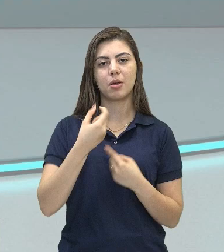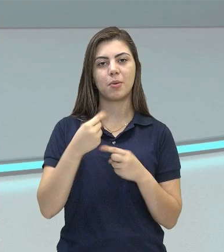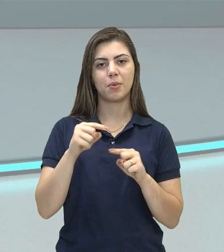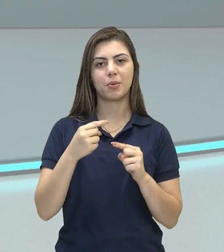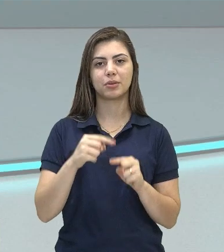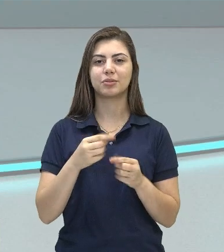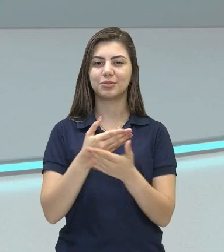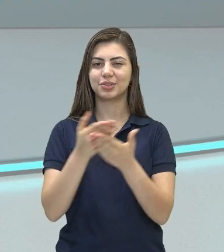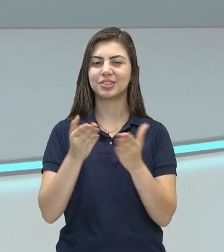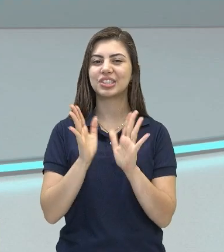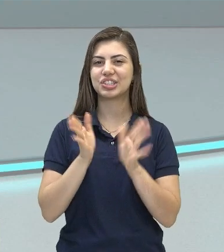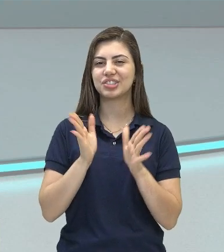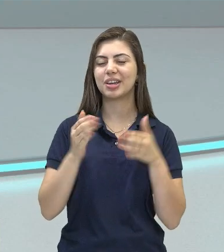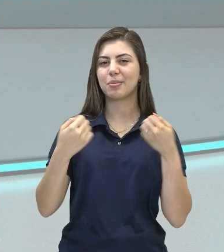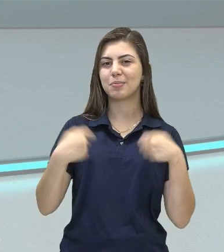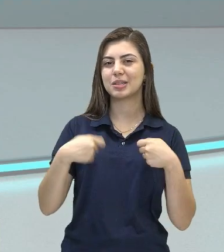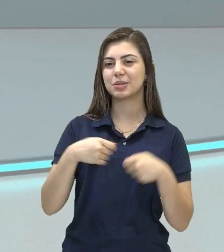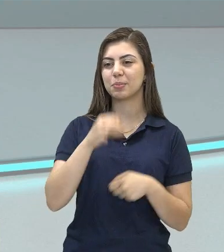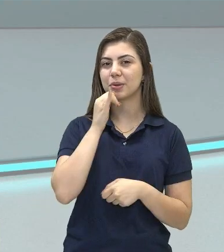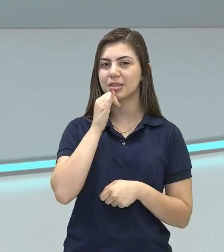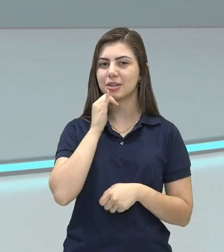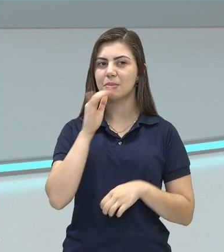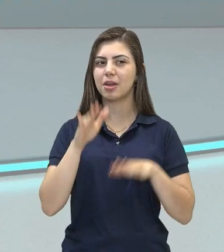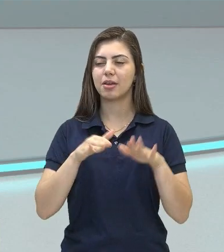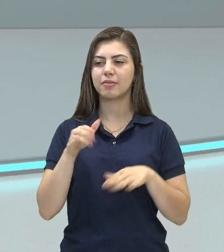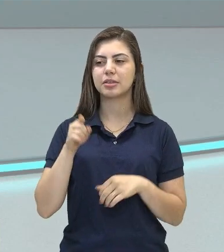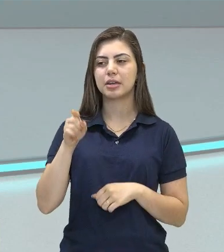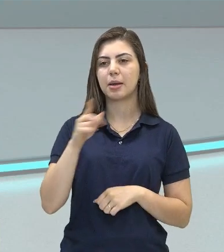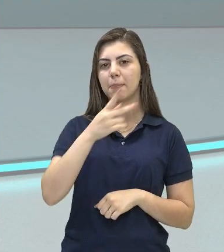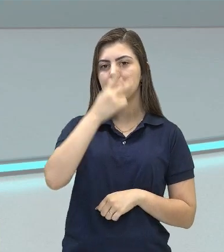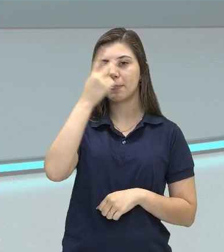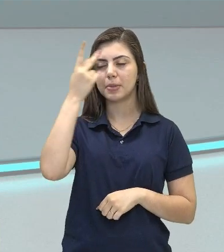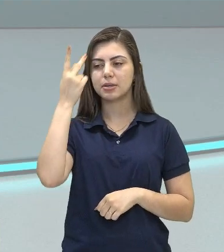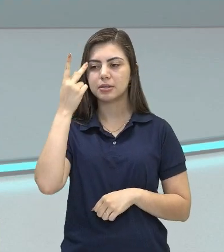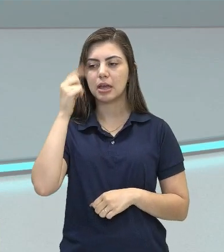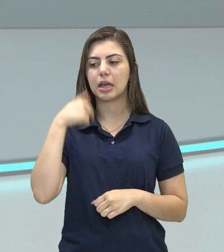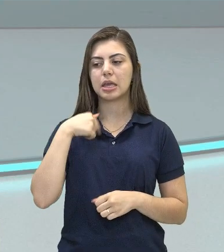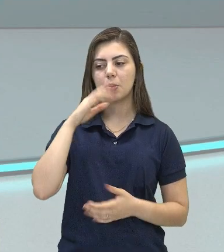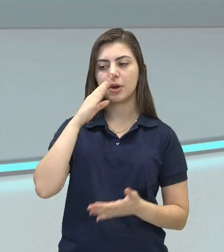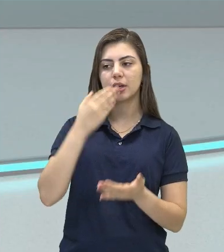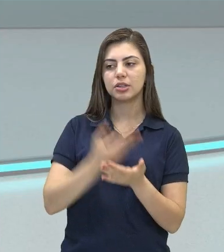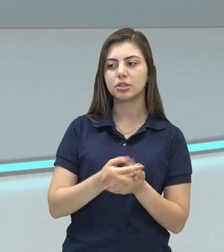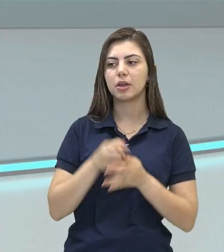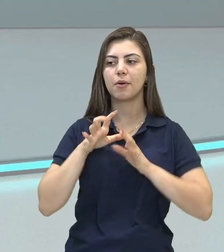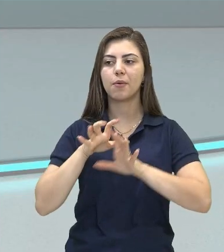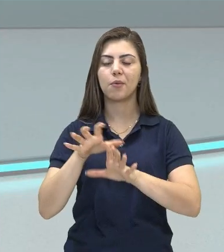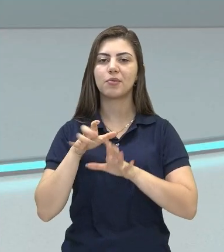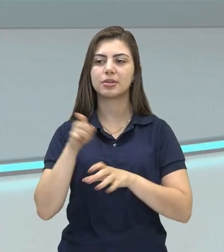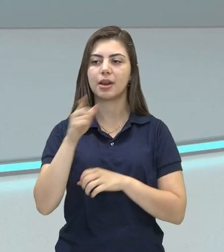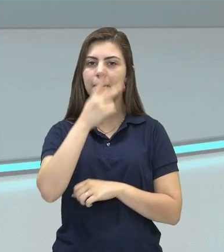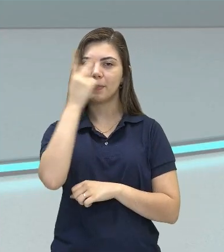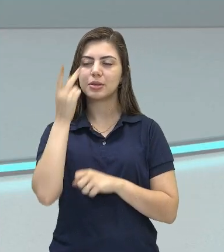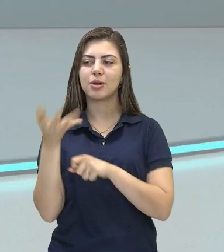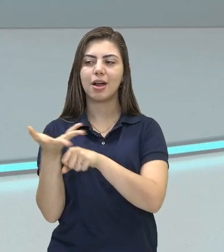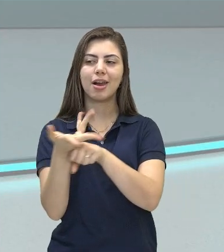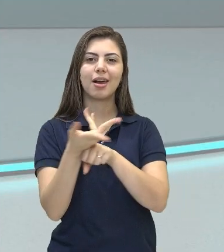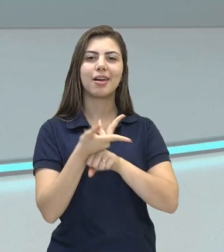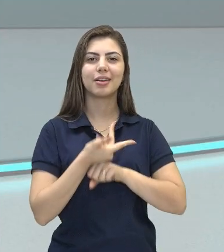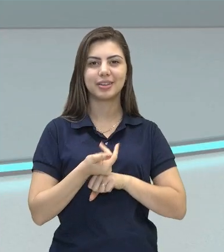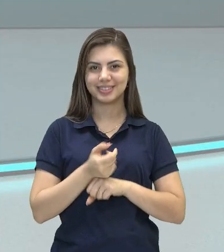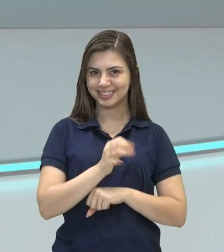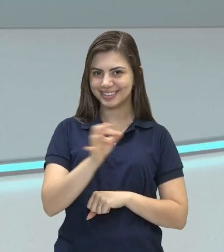já precisou convencer alguém da sua verdade, daquilo que você pensa, dos seus pontos de